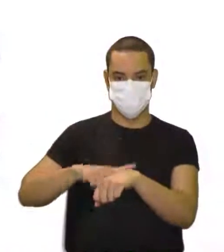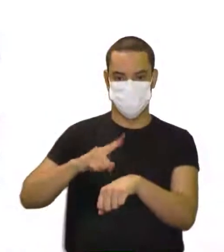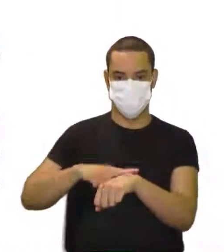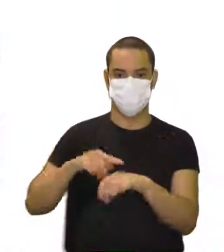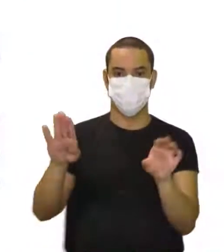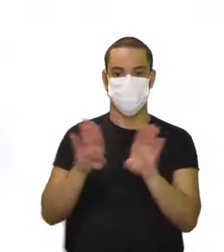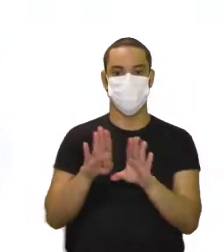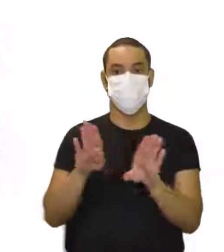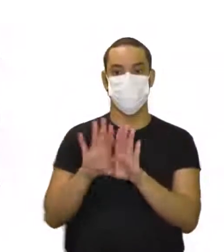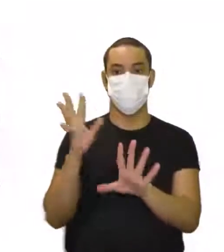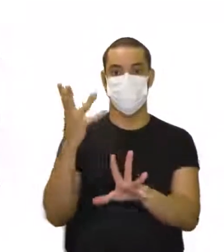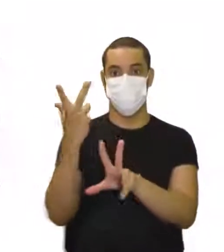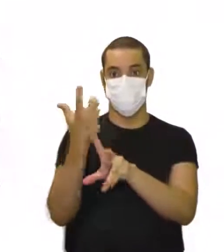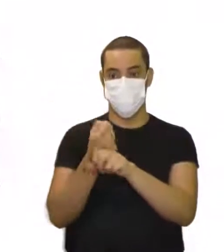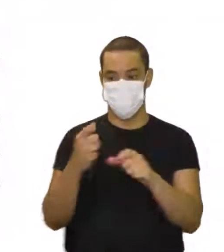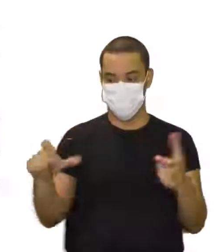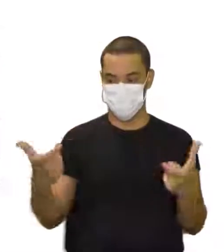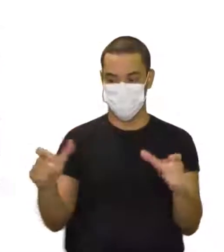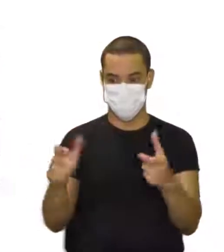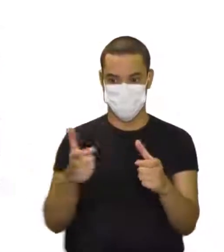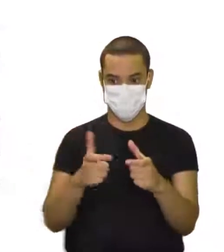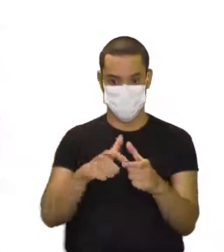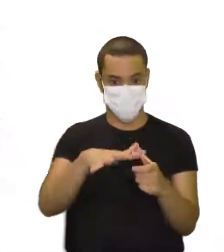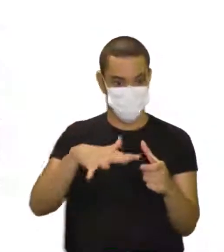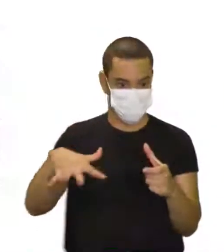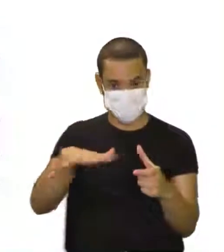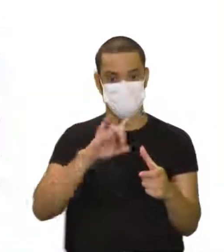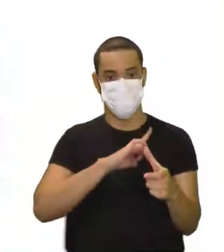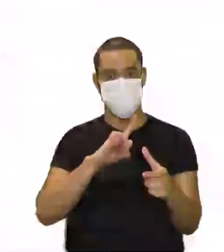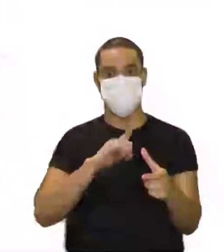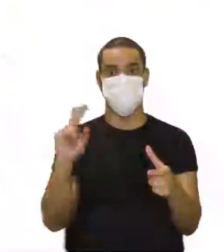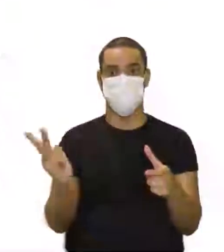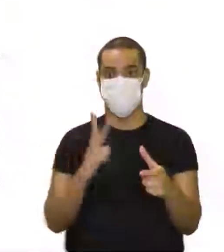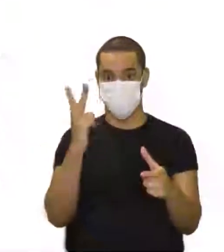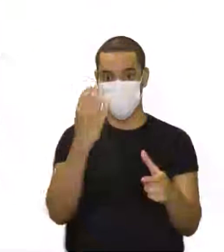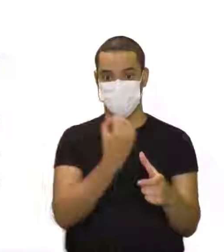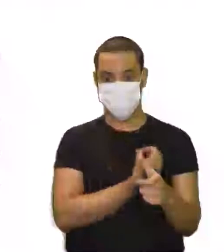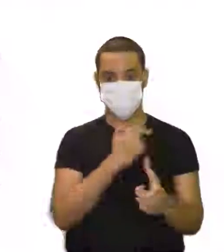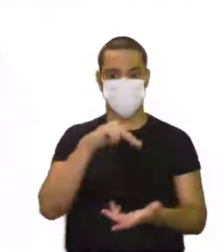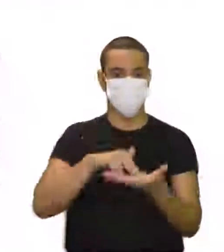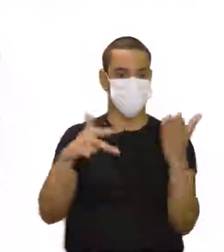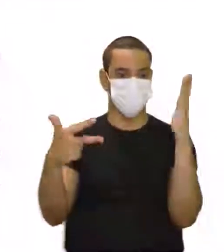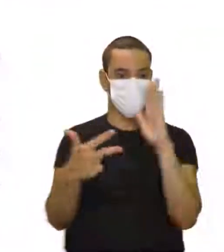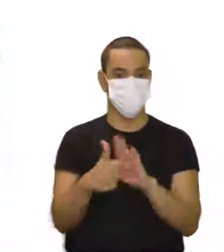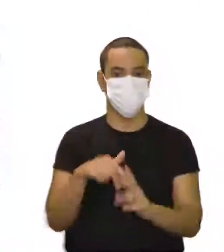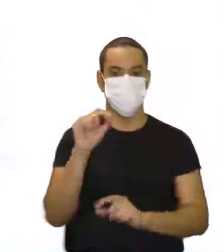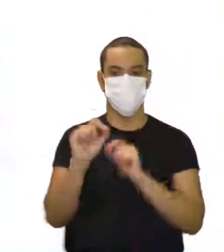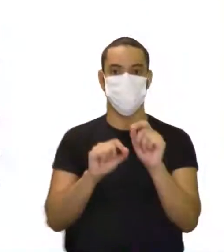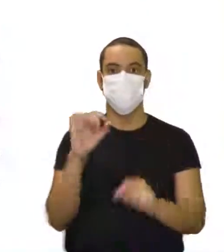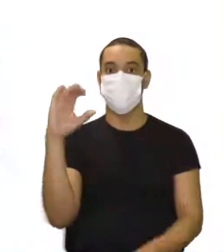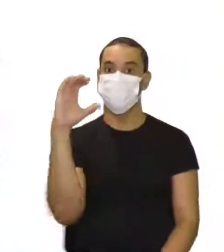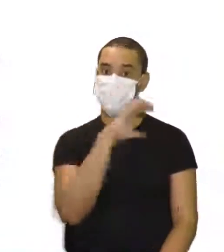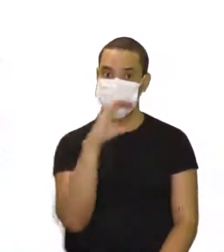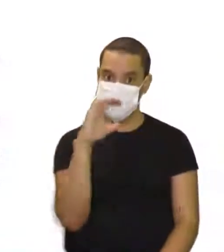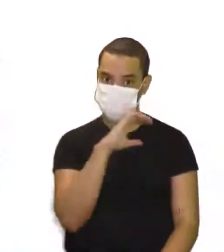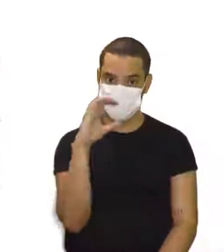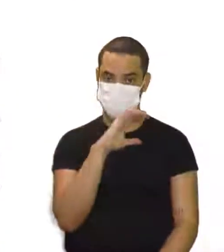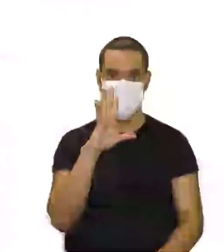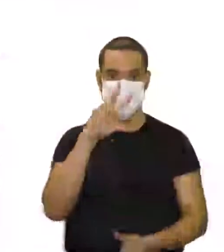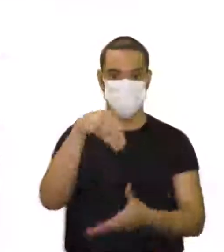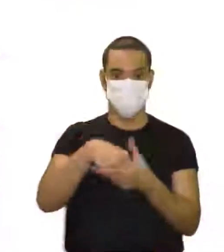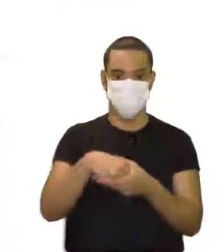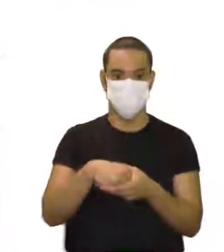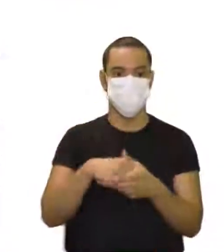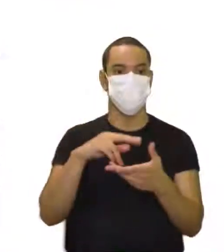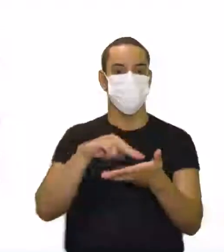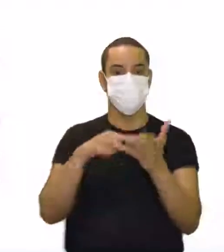e a contração do espaço só apresentam valores significativos quando os valores das velocidades envolvidas